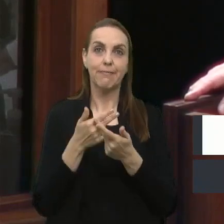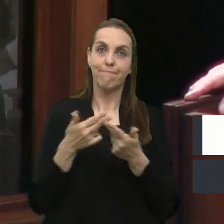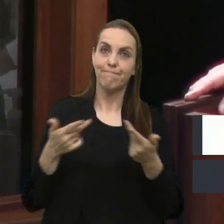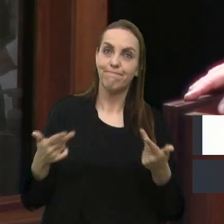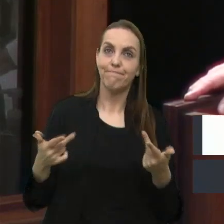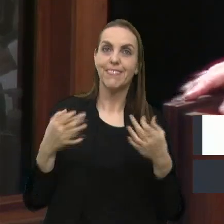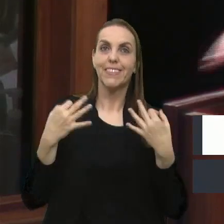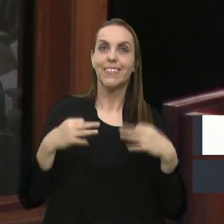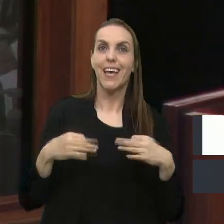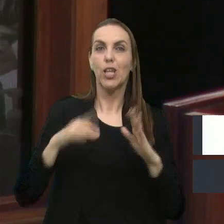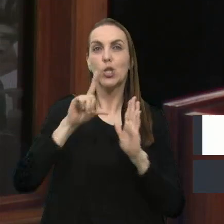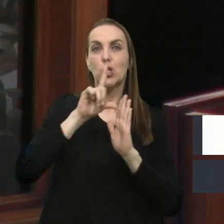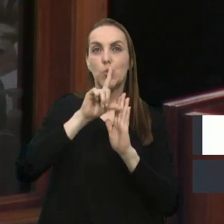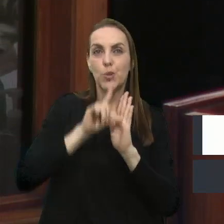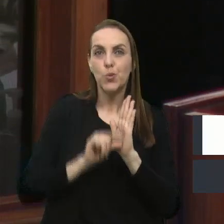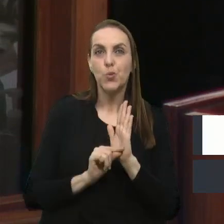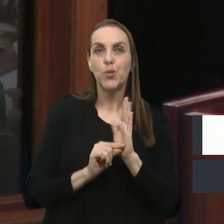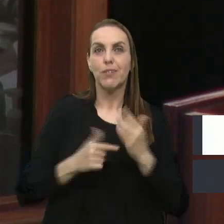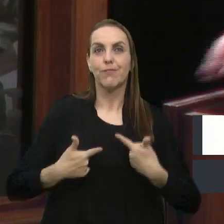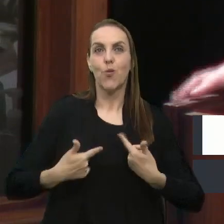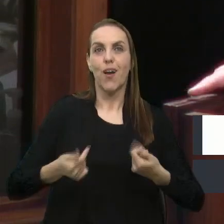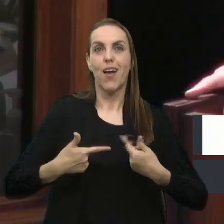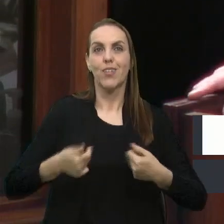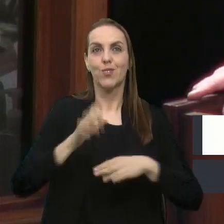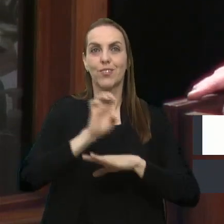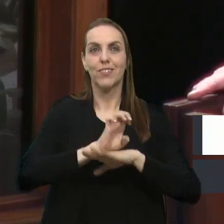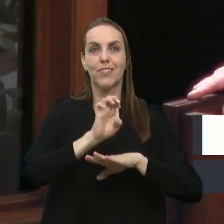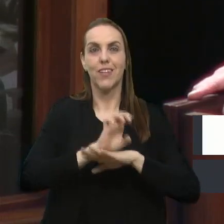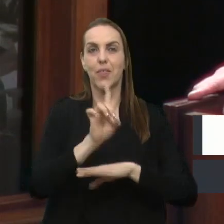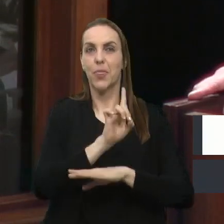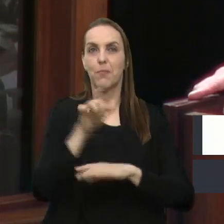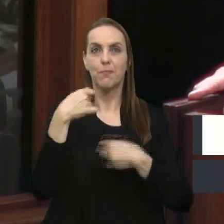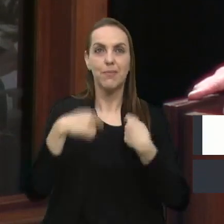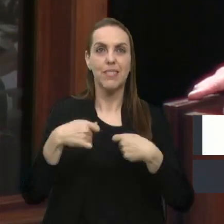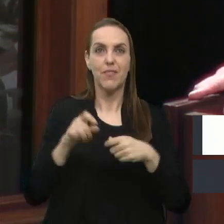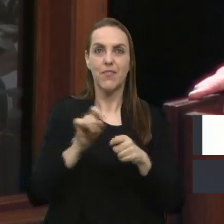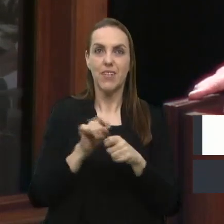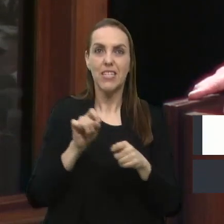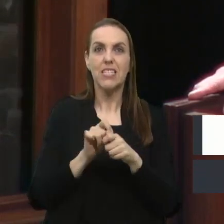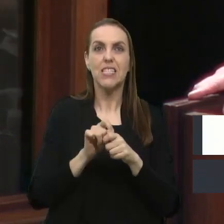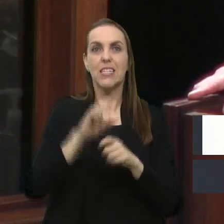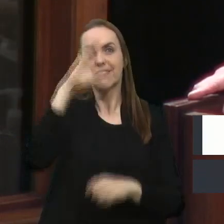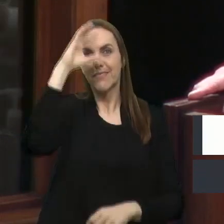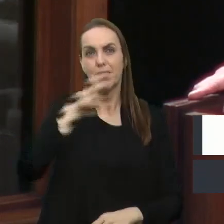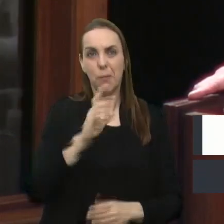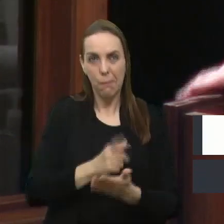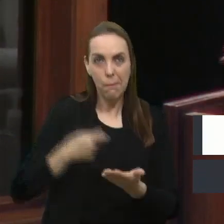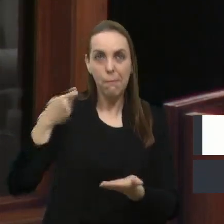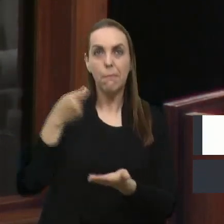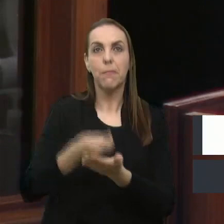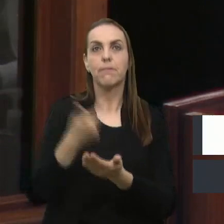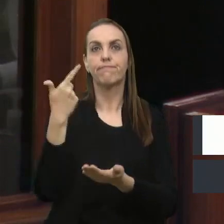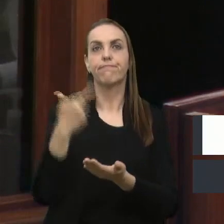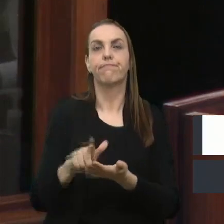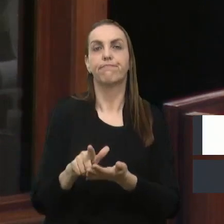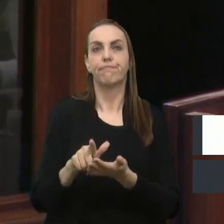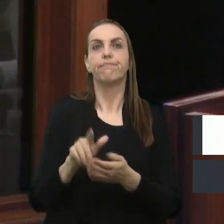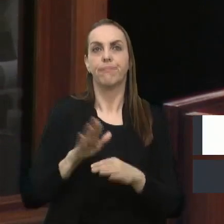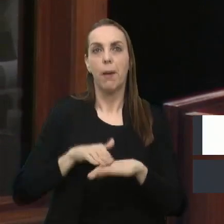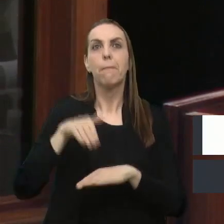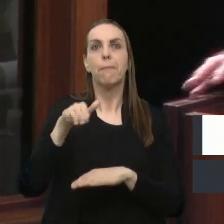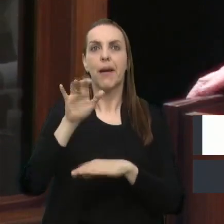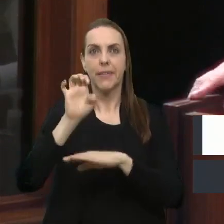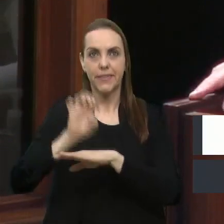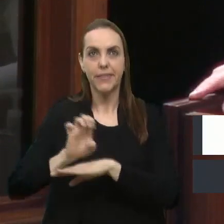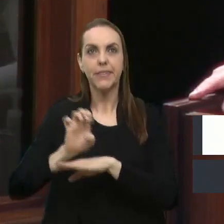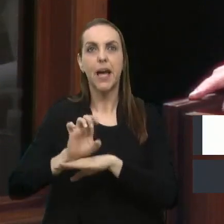do estado, para não precisar fazer com que o cidadão pague a conta de novo. Porque é mais estado, menos o bolso